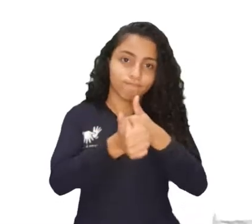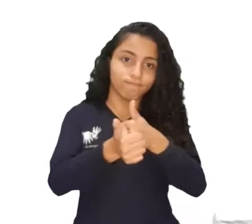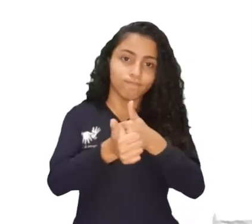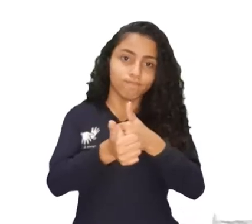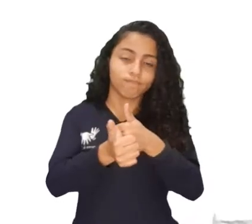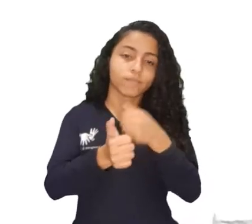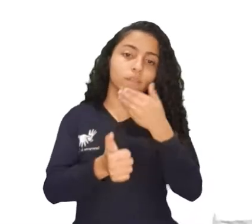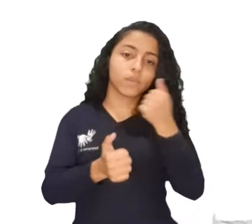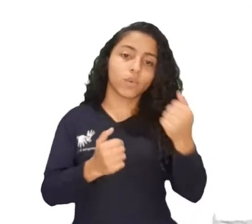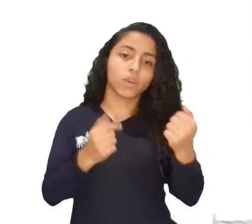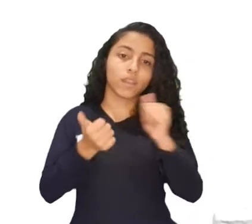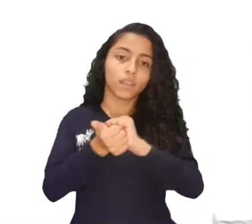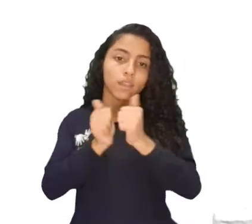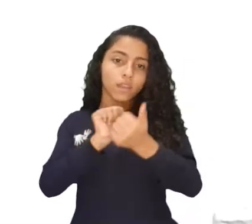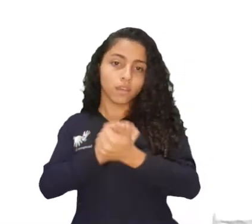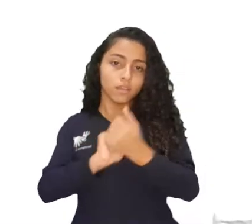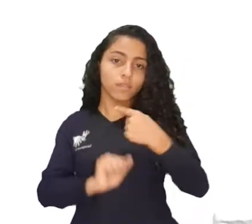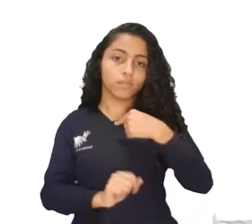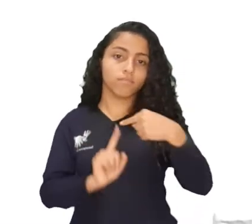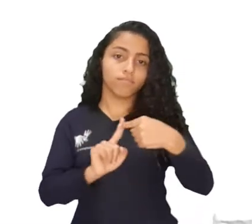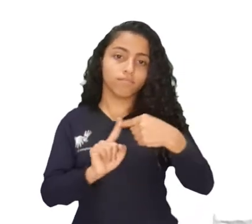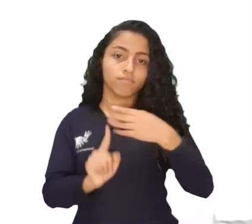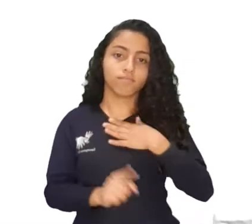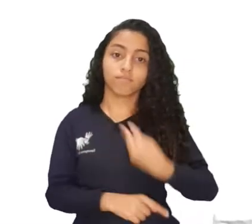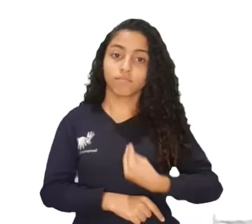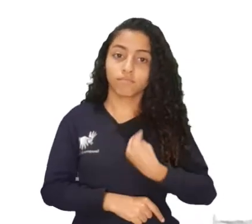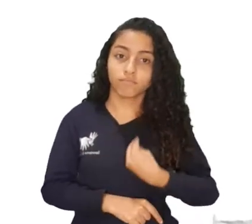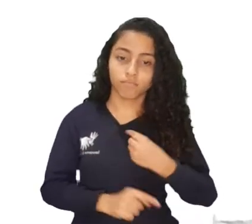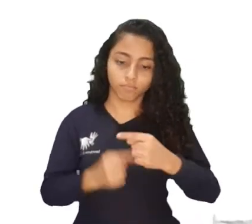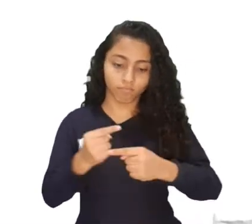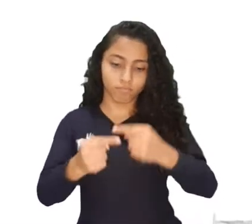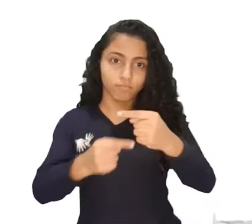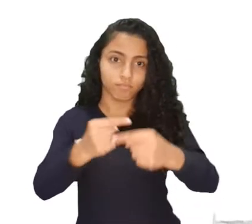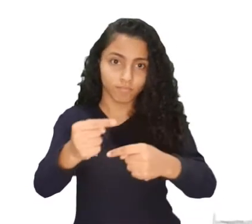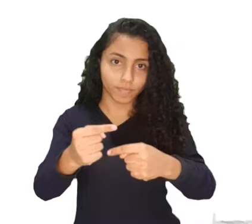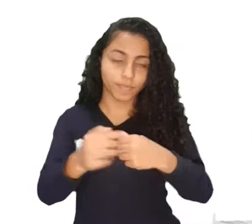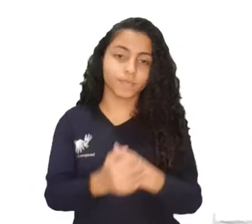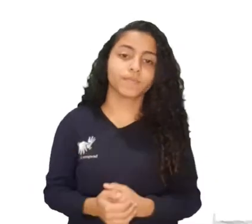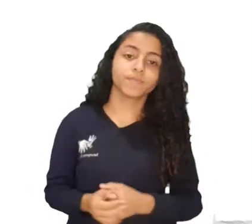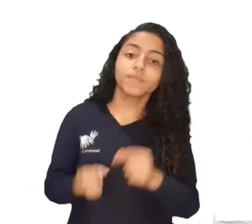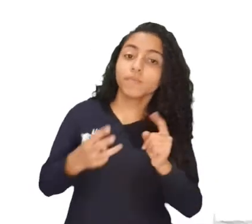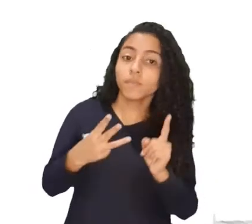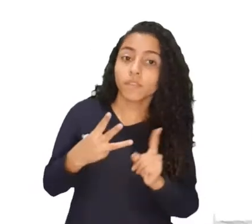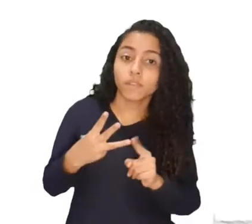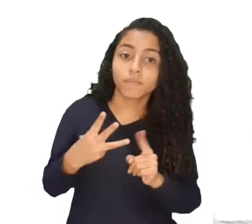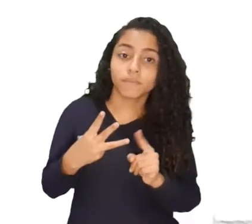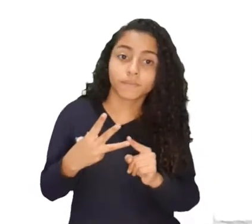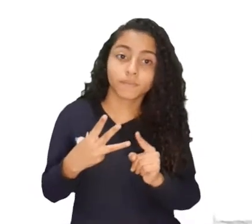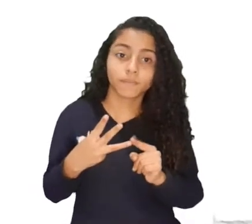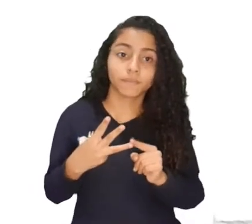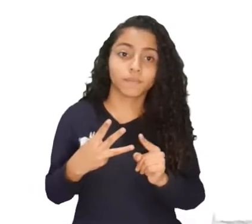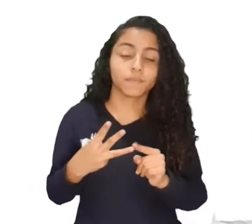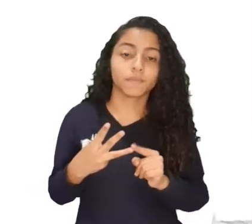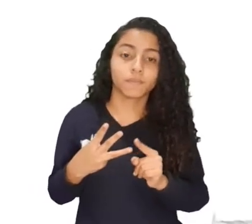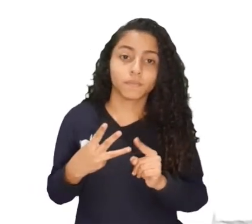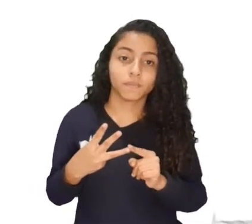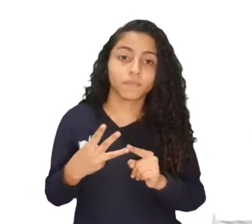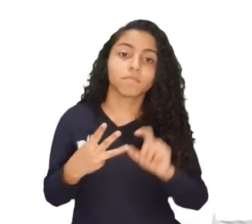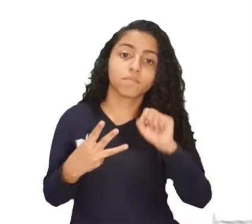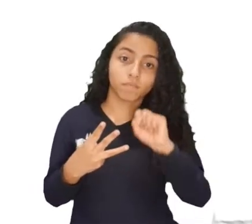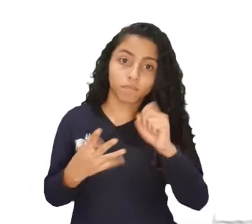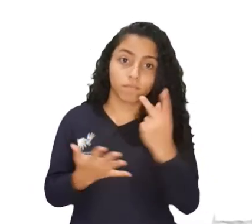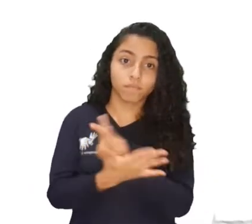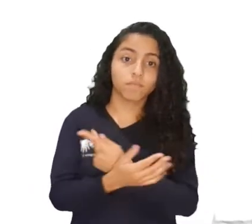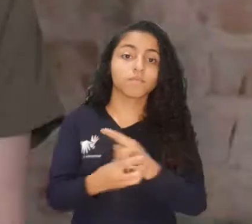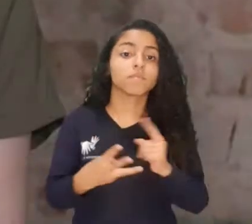para a sua sobrevivência e reprodução. E, por fim, um terceiro eixo em que as respostas podem se dar é o